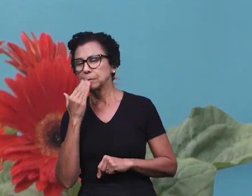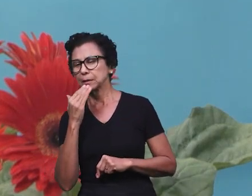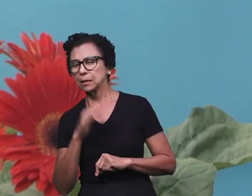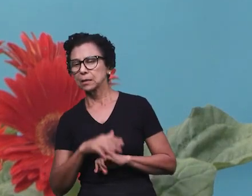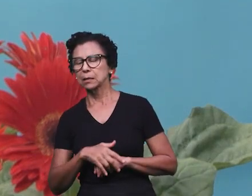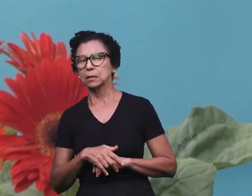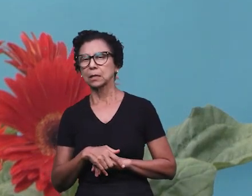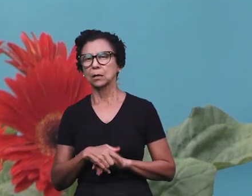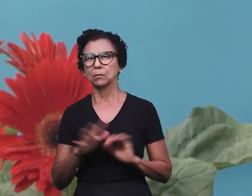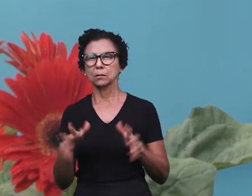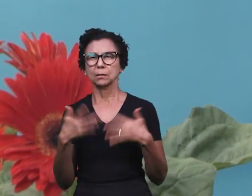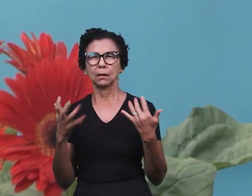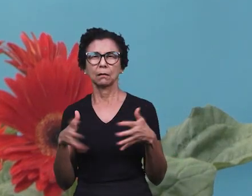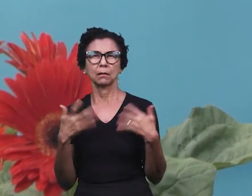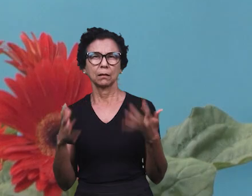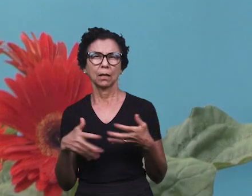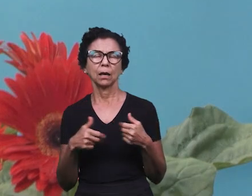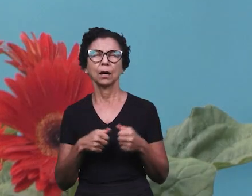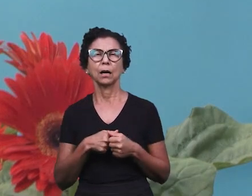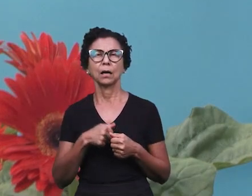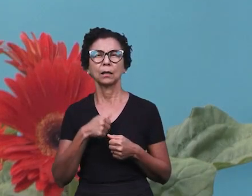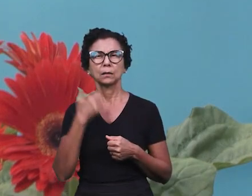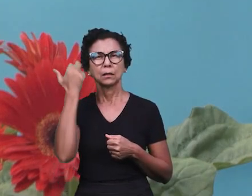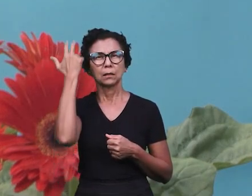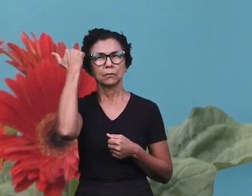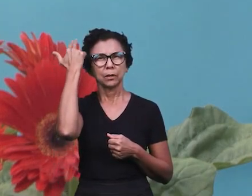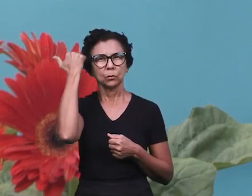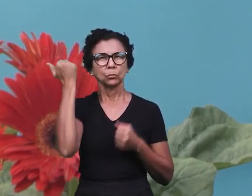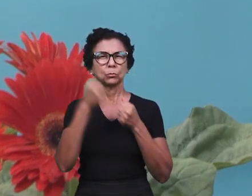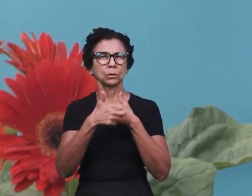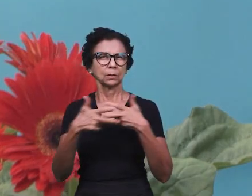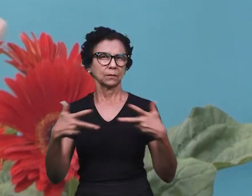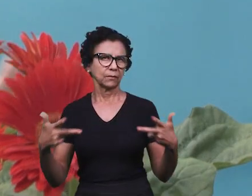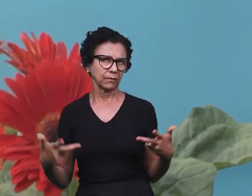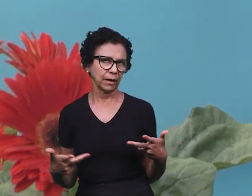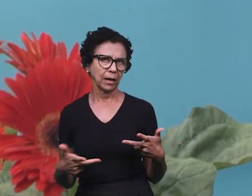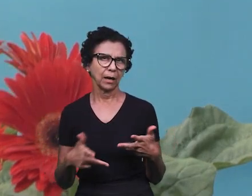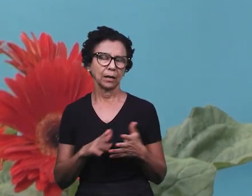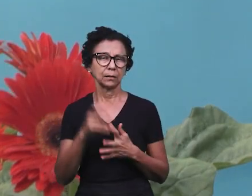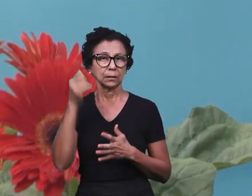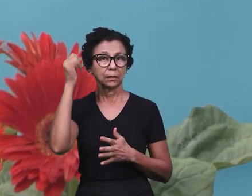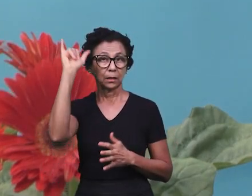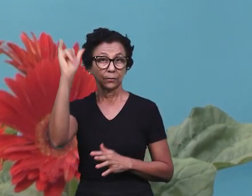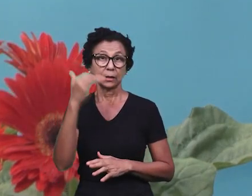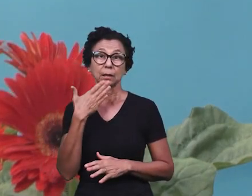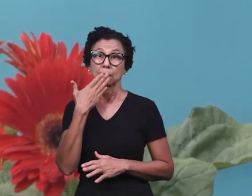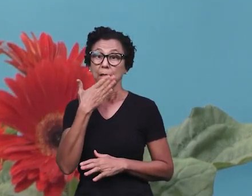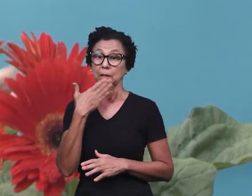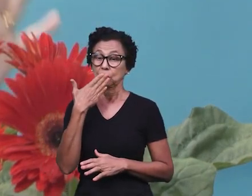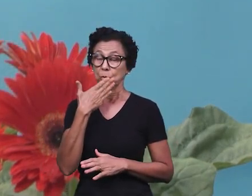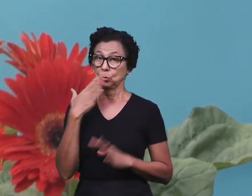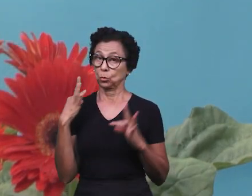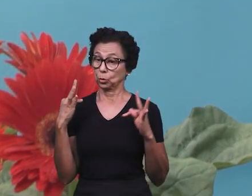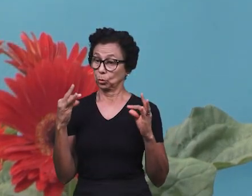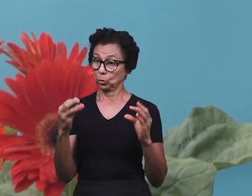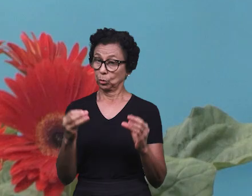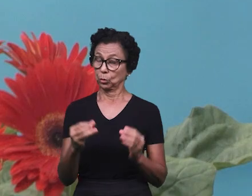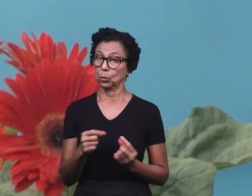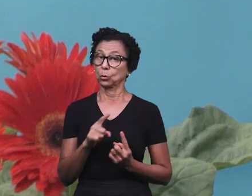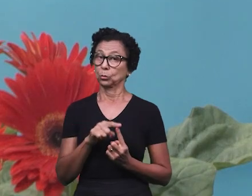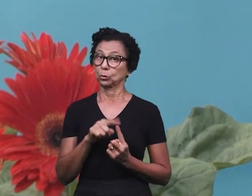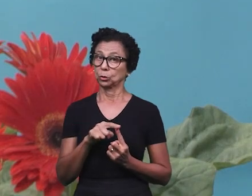base em folhas, legumes, verduras, com restrição de açúcar realmente, de todos os açúcares de